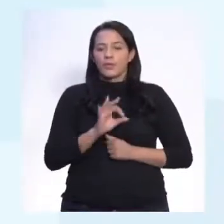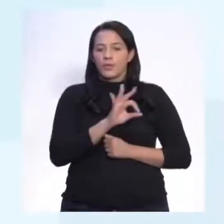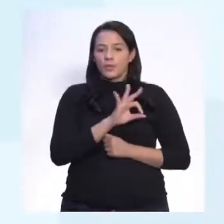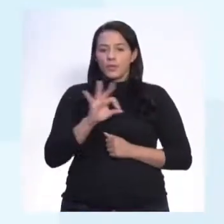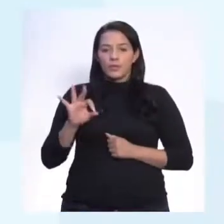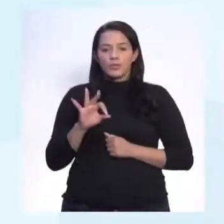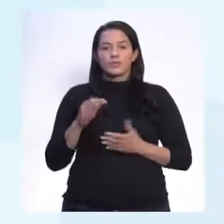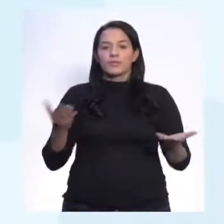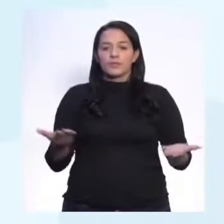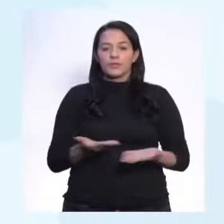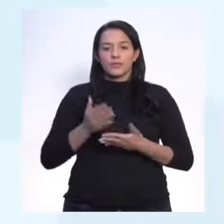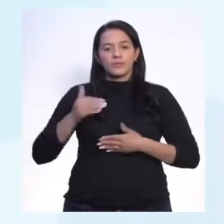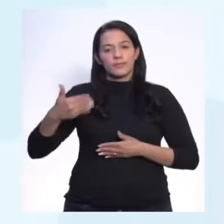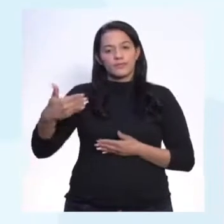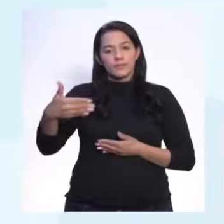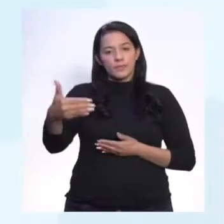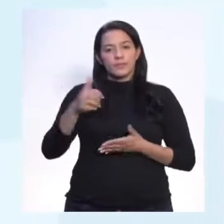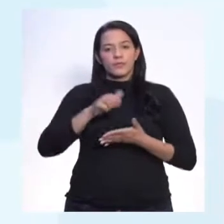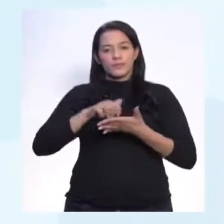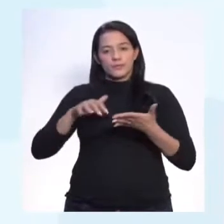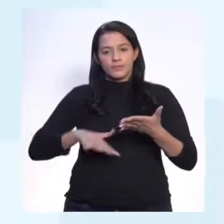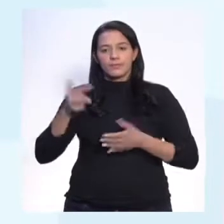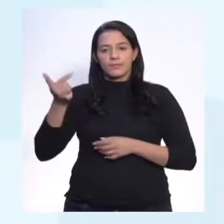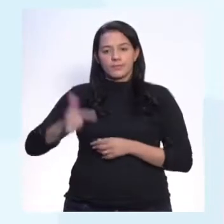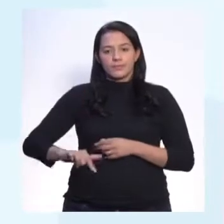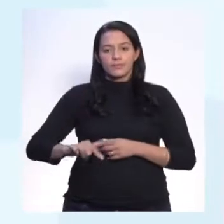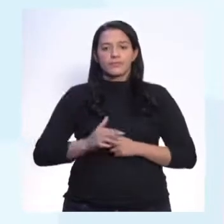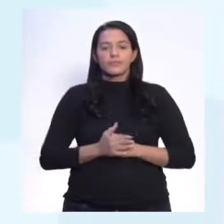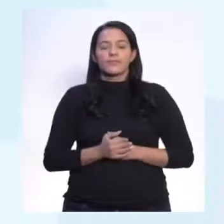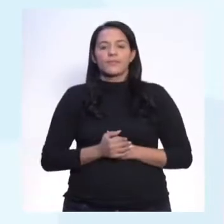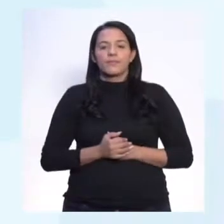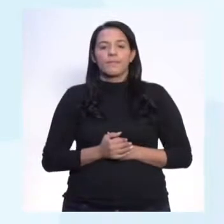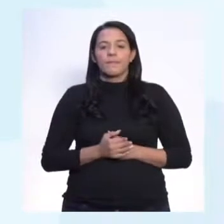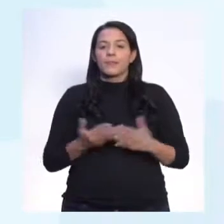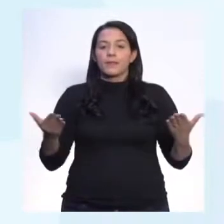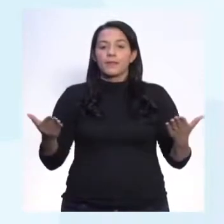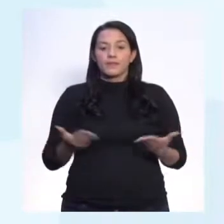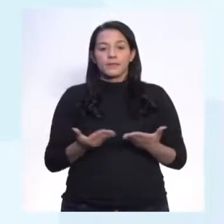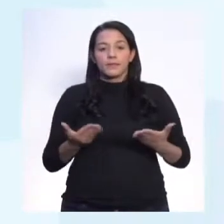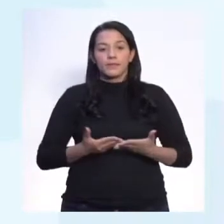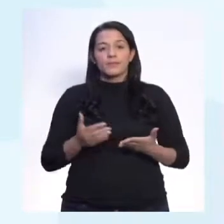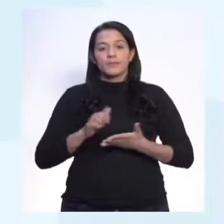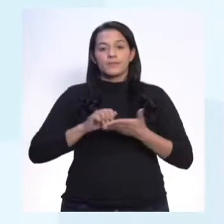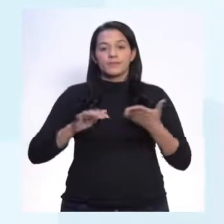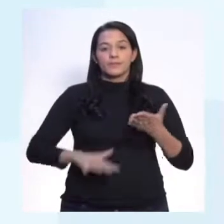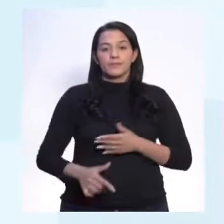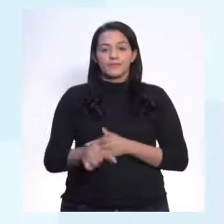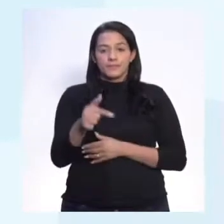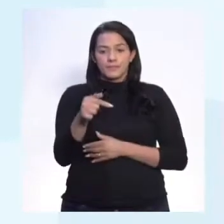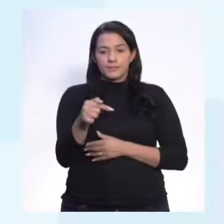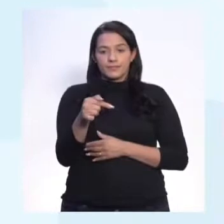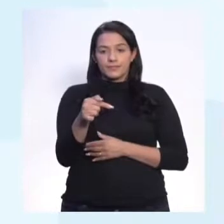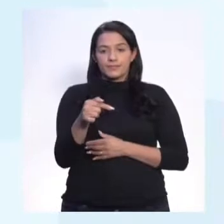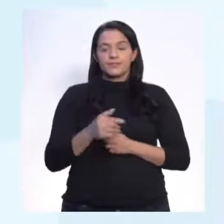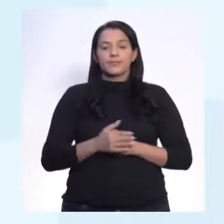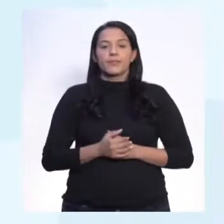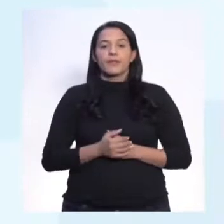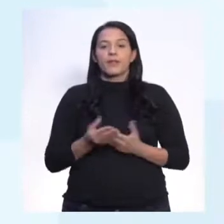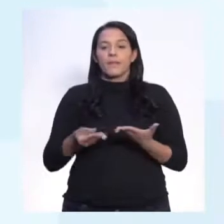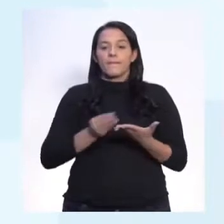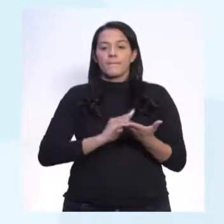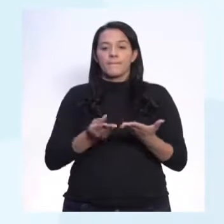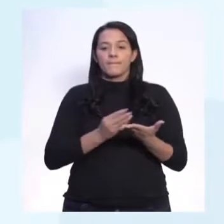Ótimo, vamos continuar mais um pouquinho. Agora, temos a atividade 7 da